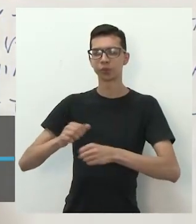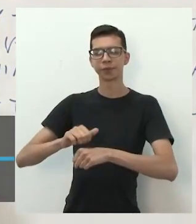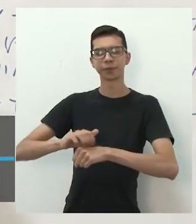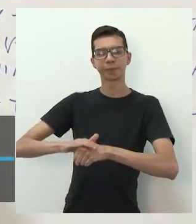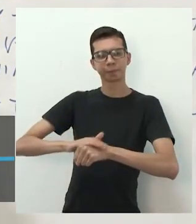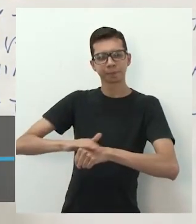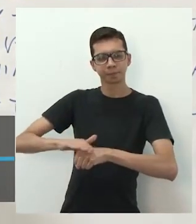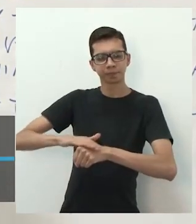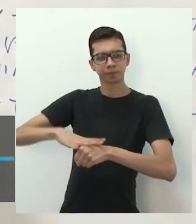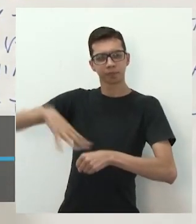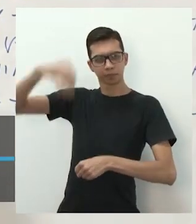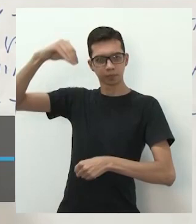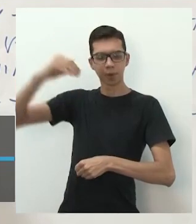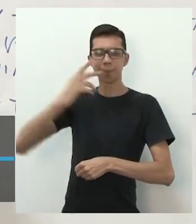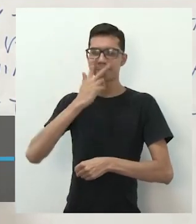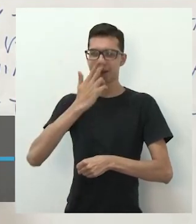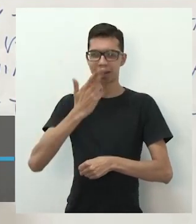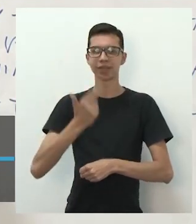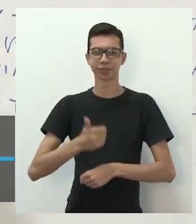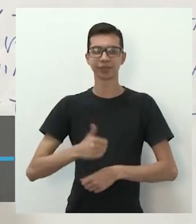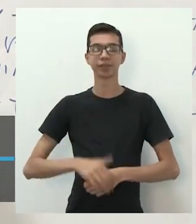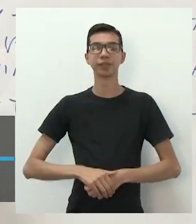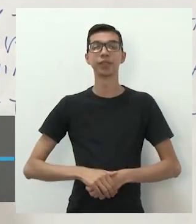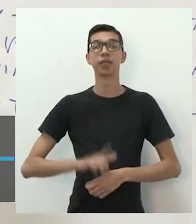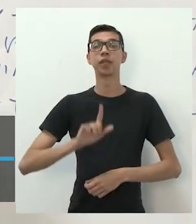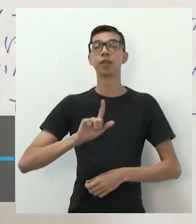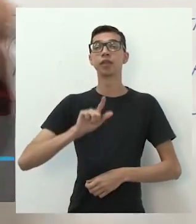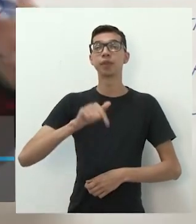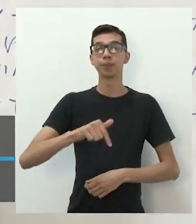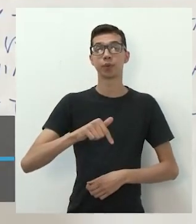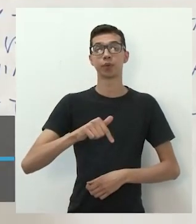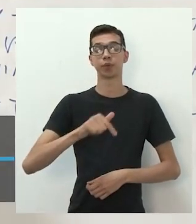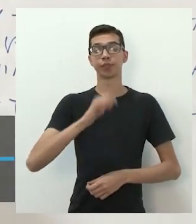a junção, né? Você liga esses dois pedaços da fita, né?